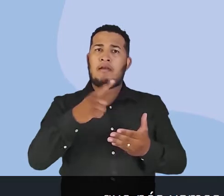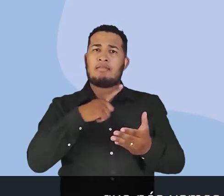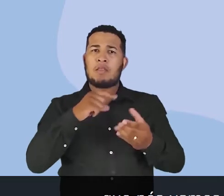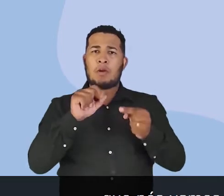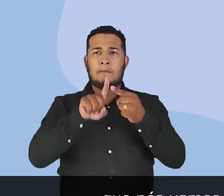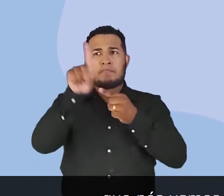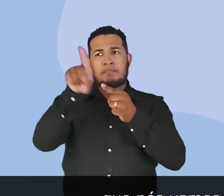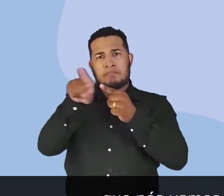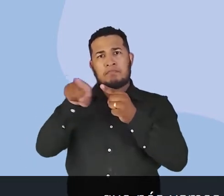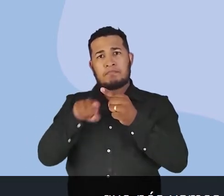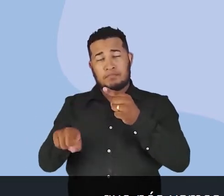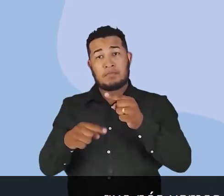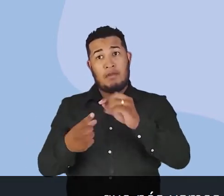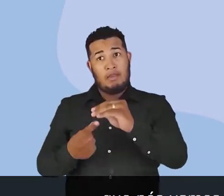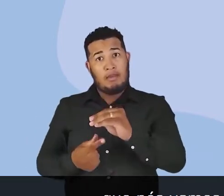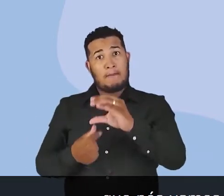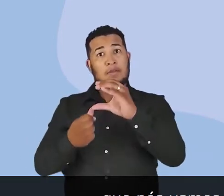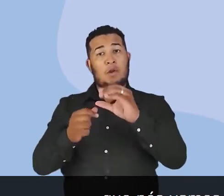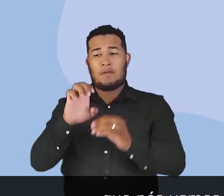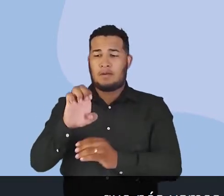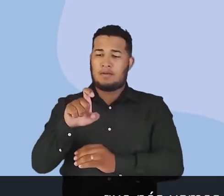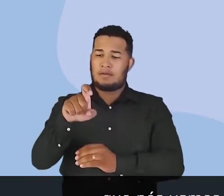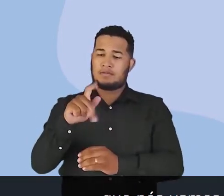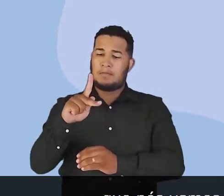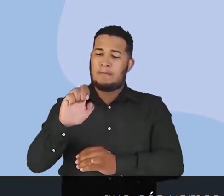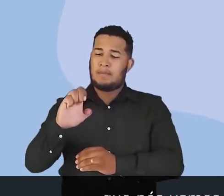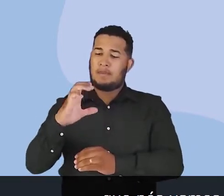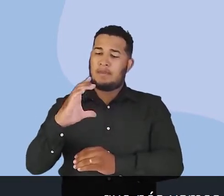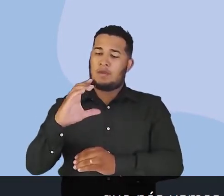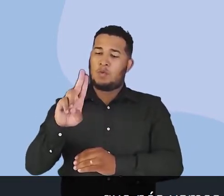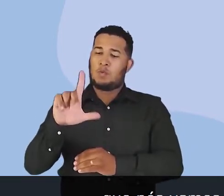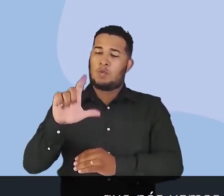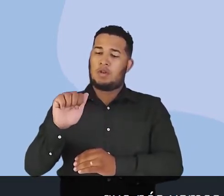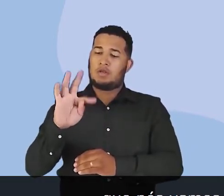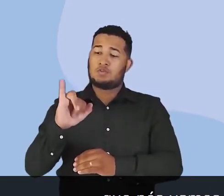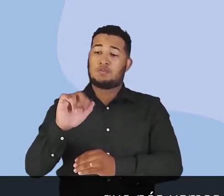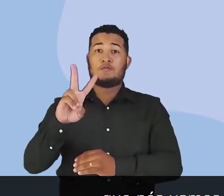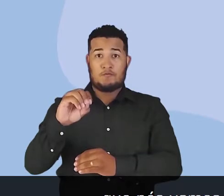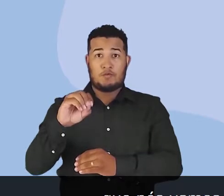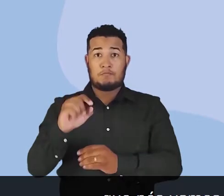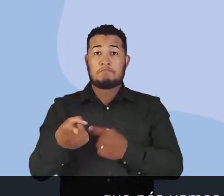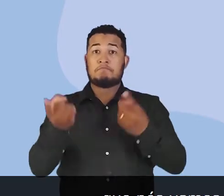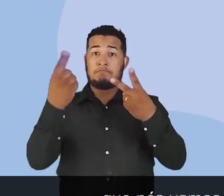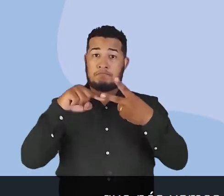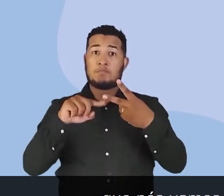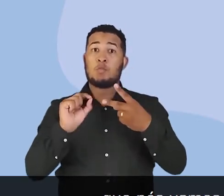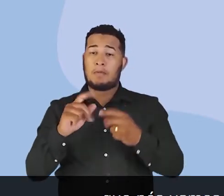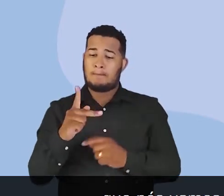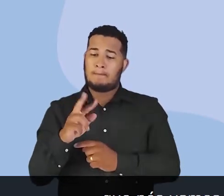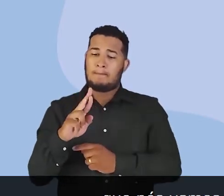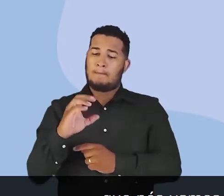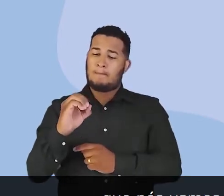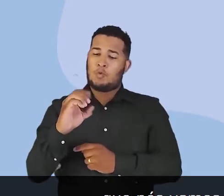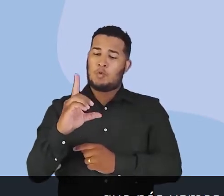vamos dividir em fluxo de capital especulativo e fluxo de